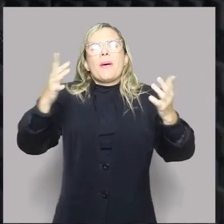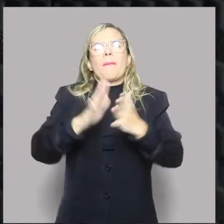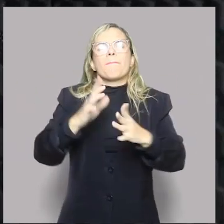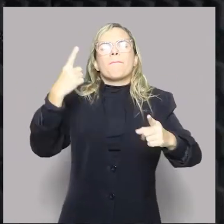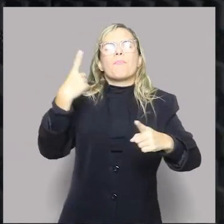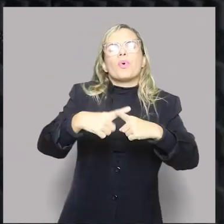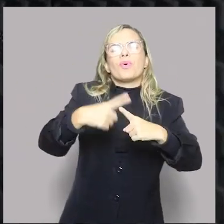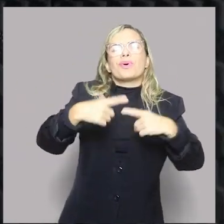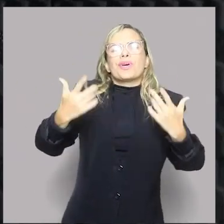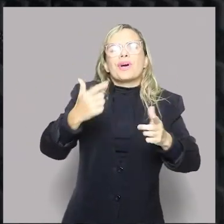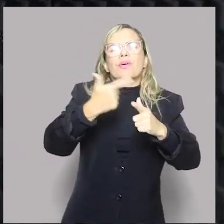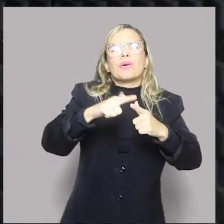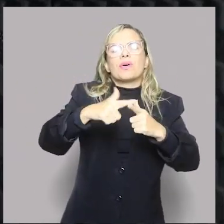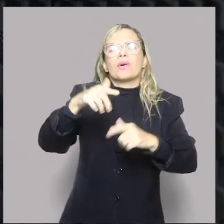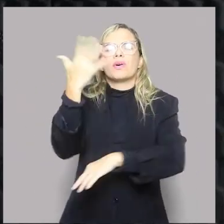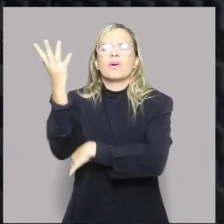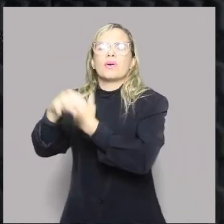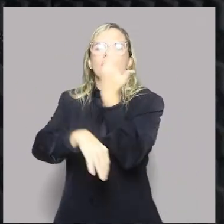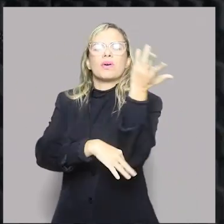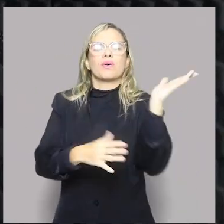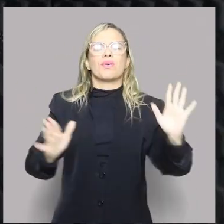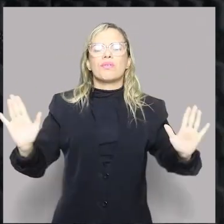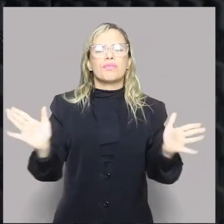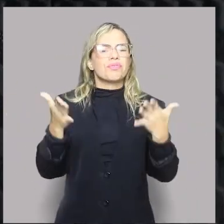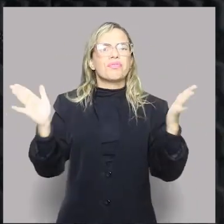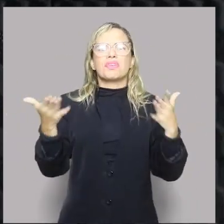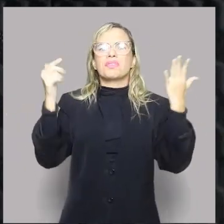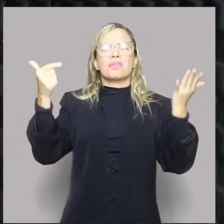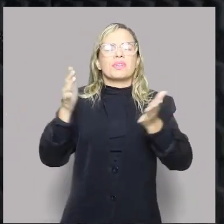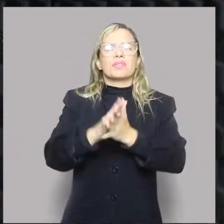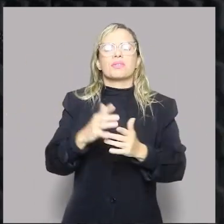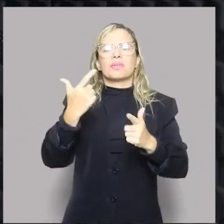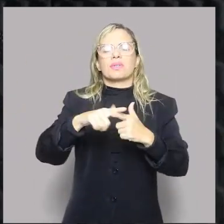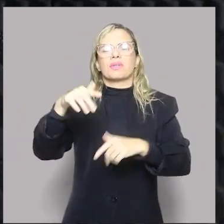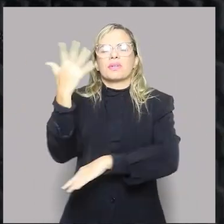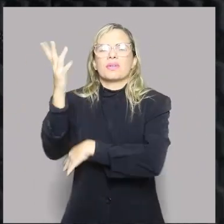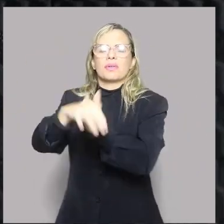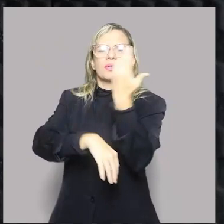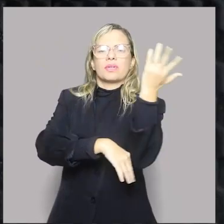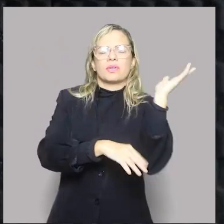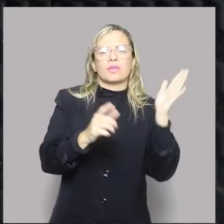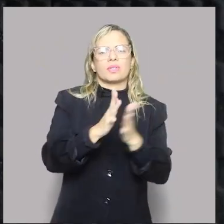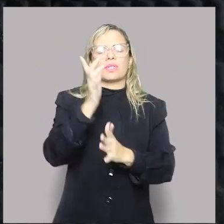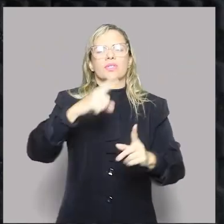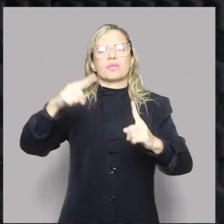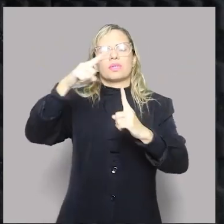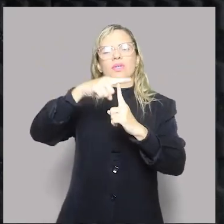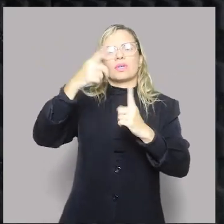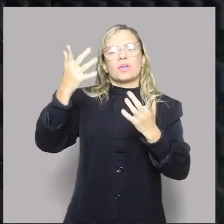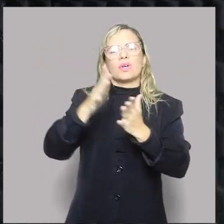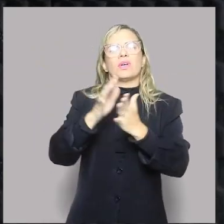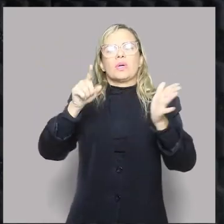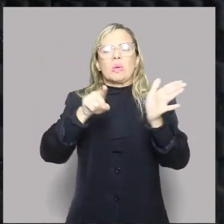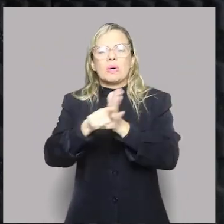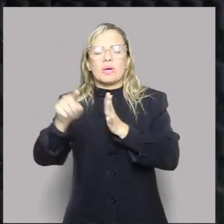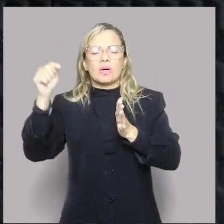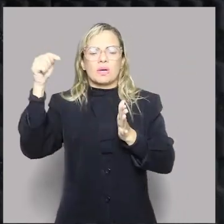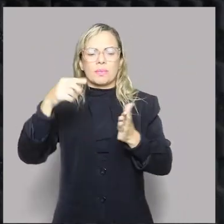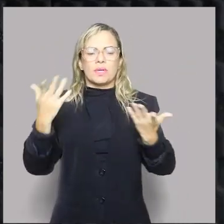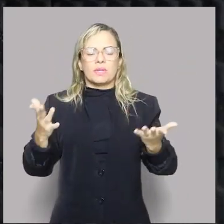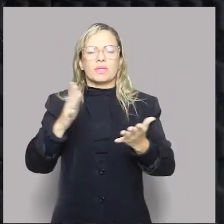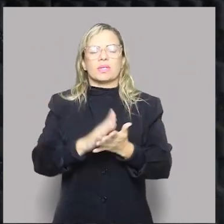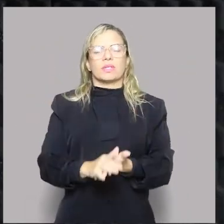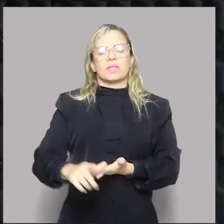sua argumentação, ela precisa de um roteiro, ela precisa de um percurso. Então, todas as vezes que você tiver